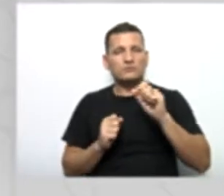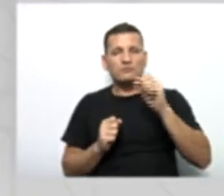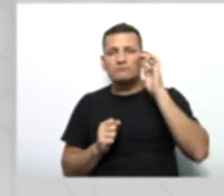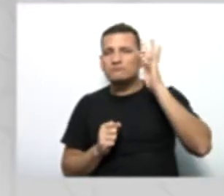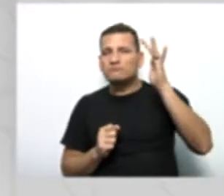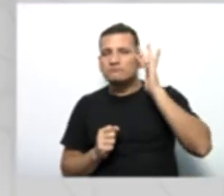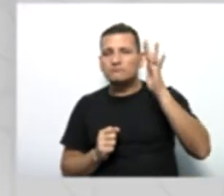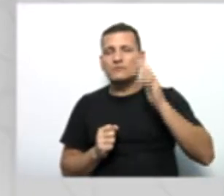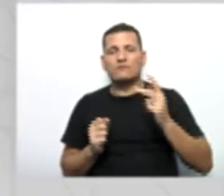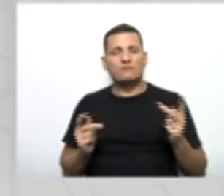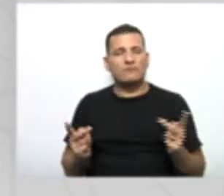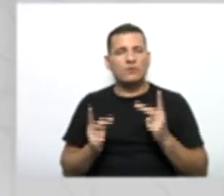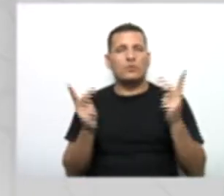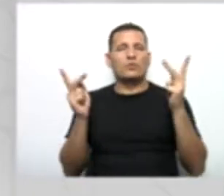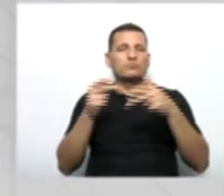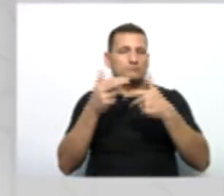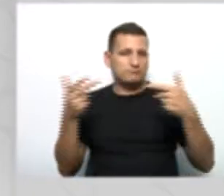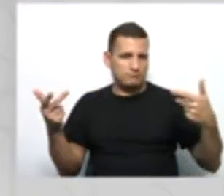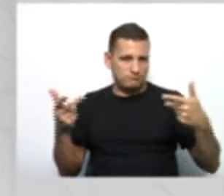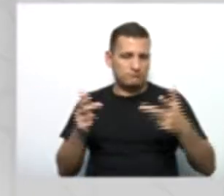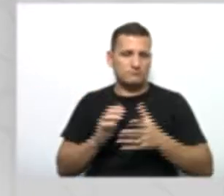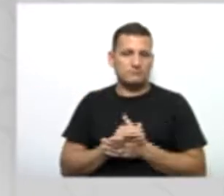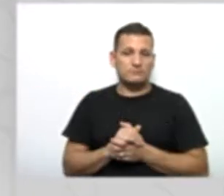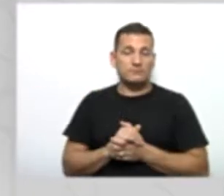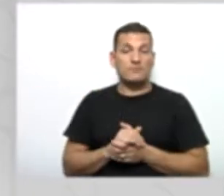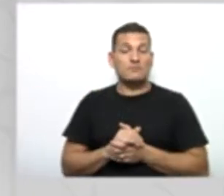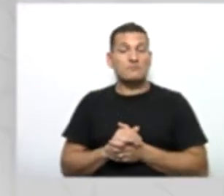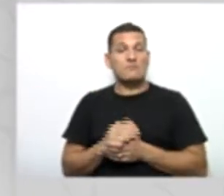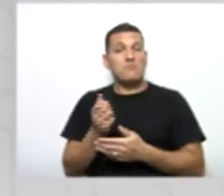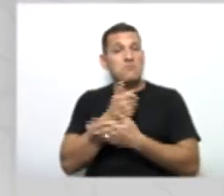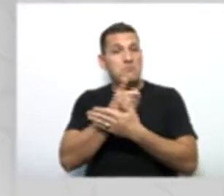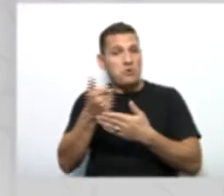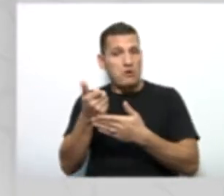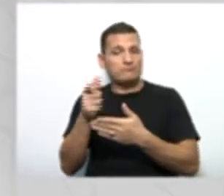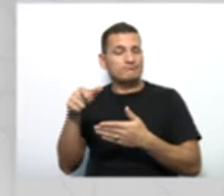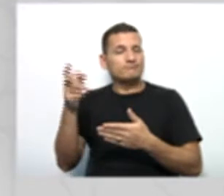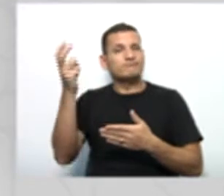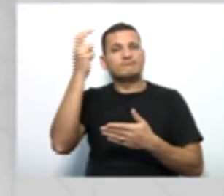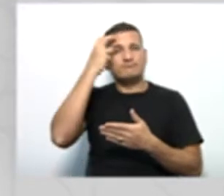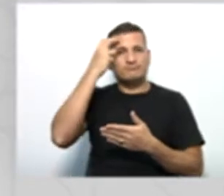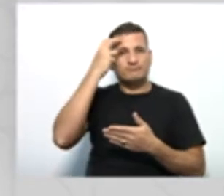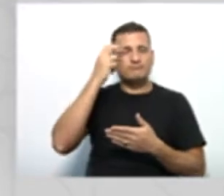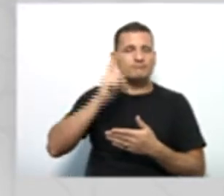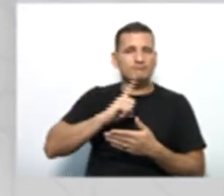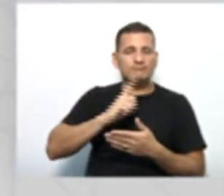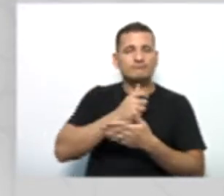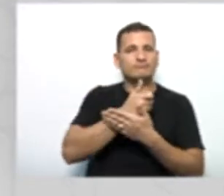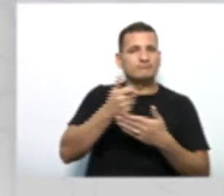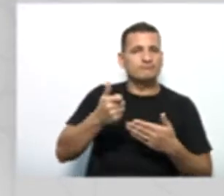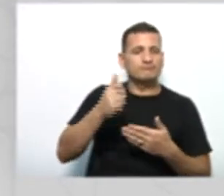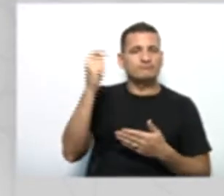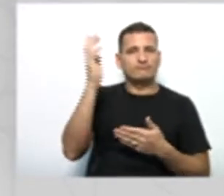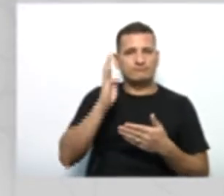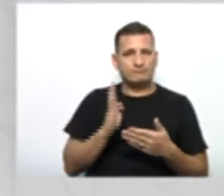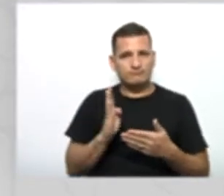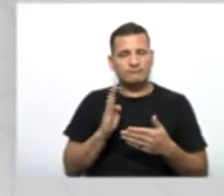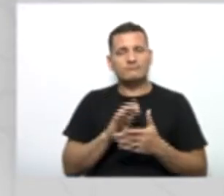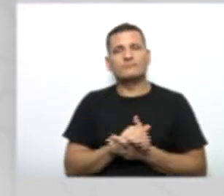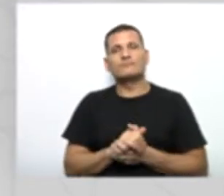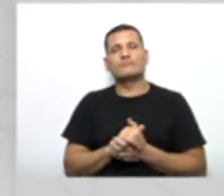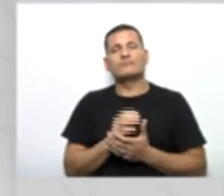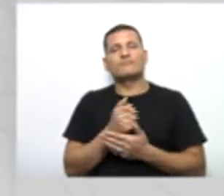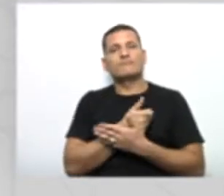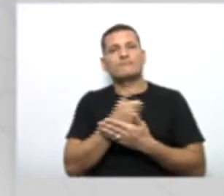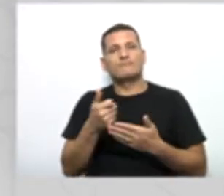os princípios que regulam as ações. Já a moral é cultural. Existe a moral do brasileiro, a moral